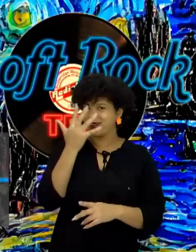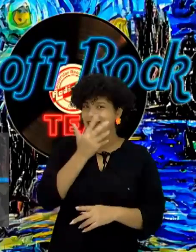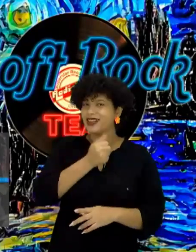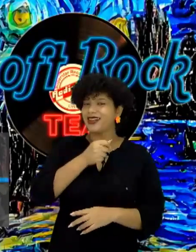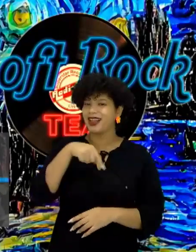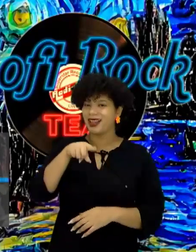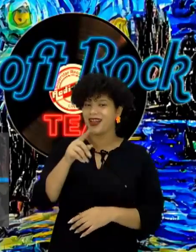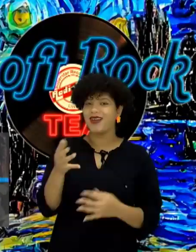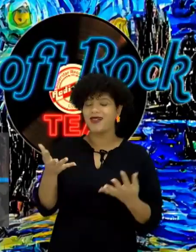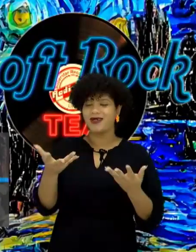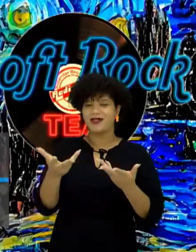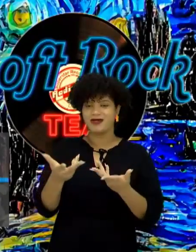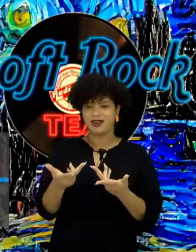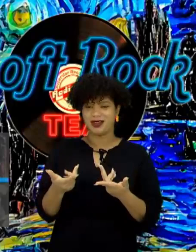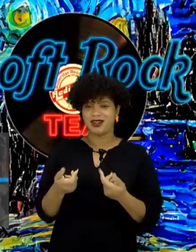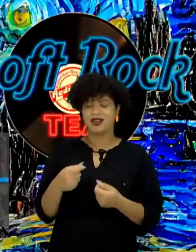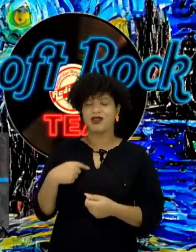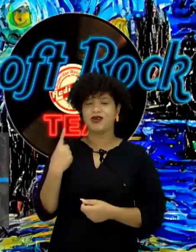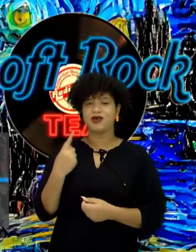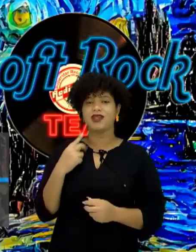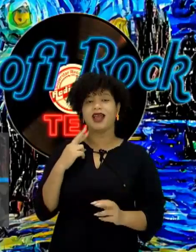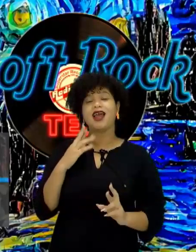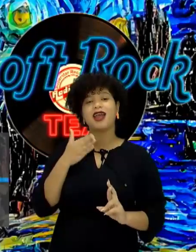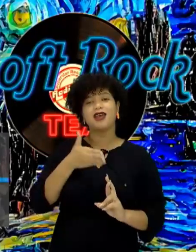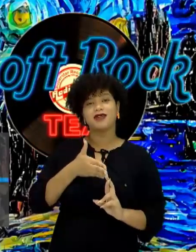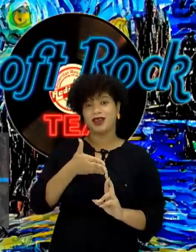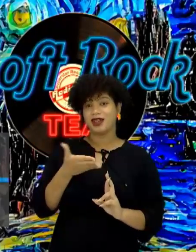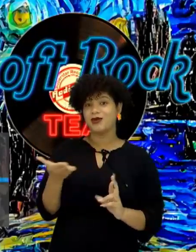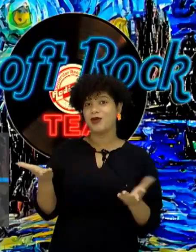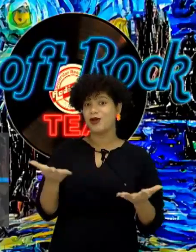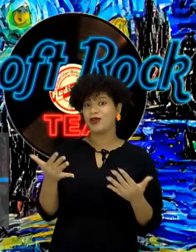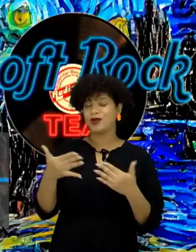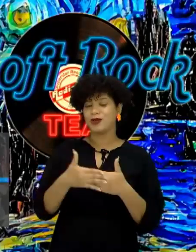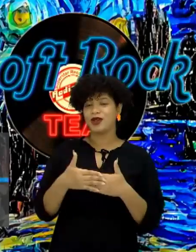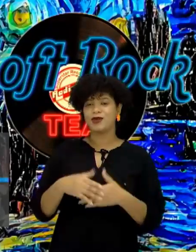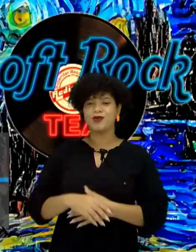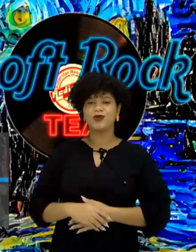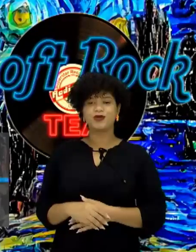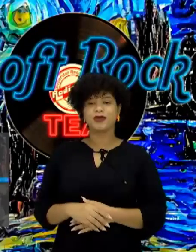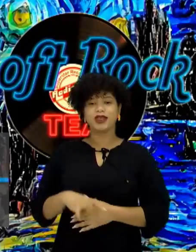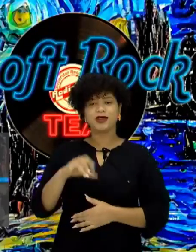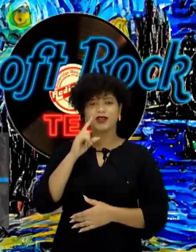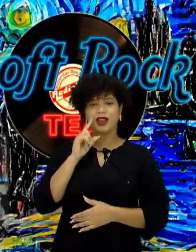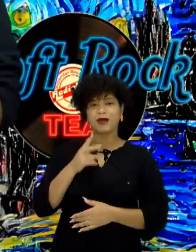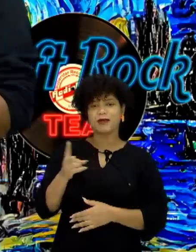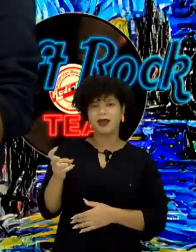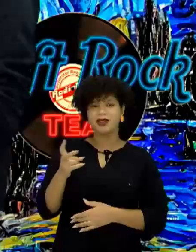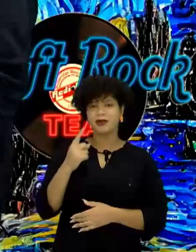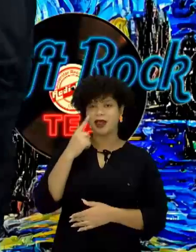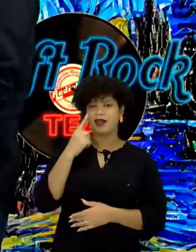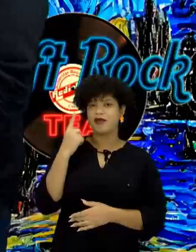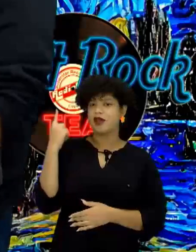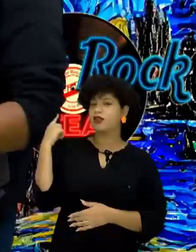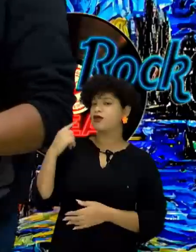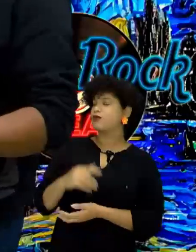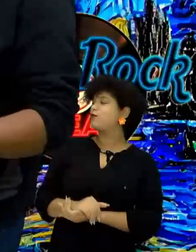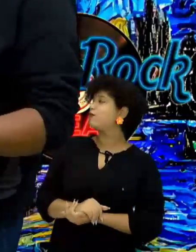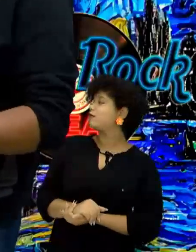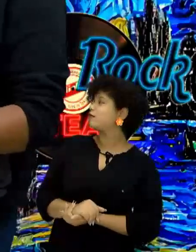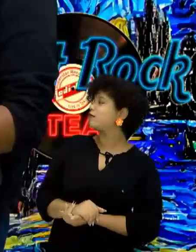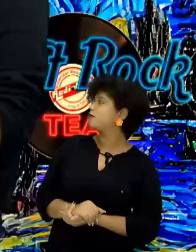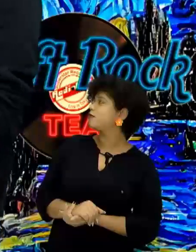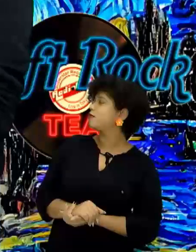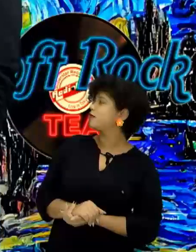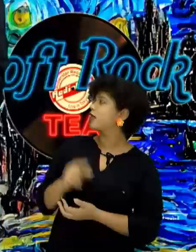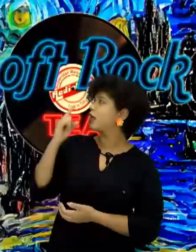maravilhoso usar isso como referência para a nossa paródia. É óbvio que se você for olhar, não é a pintura do Van Gogh, né? Deixa eu ver se